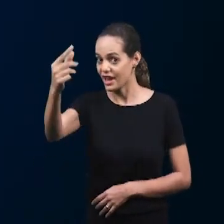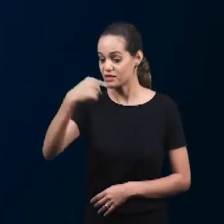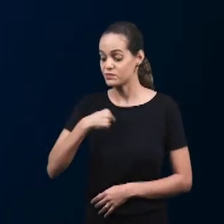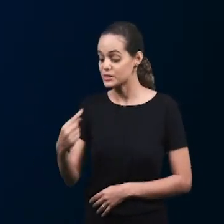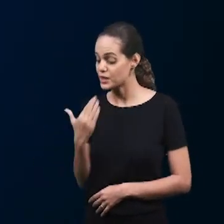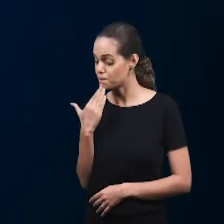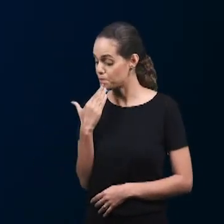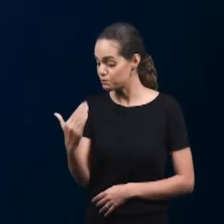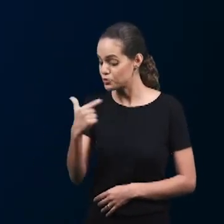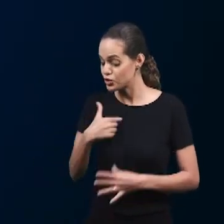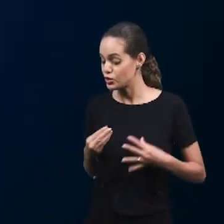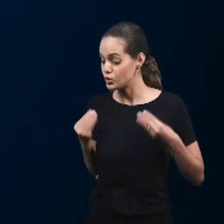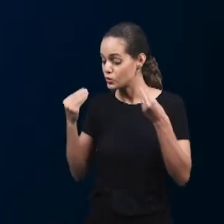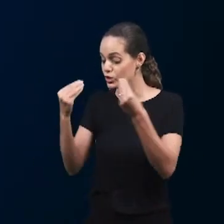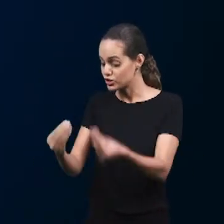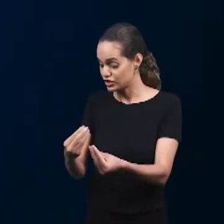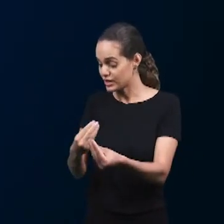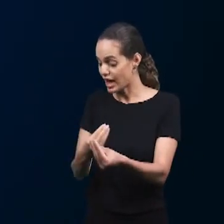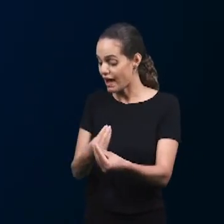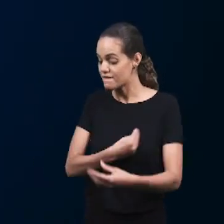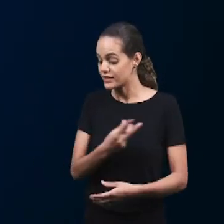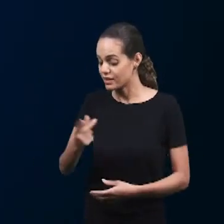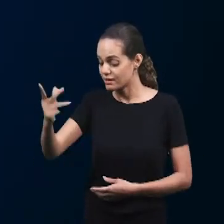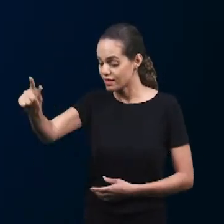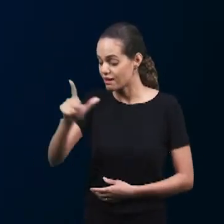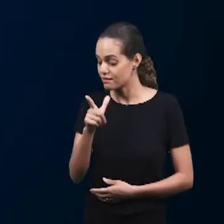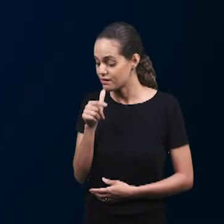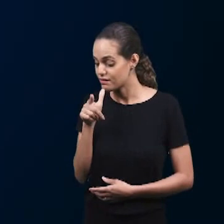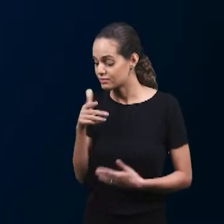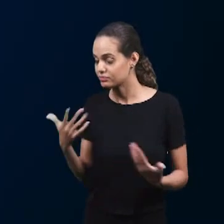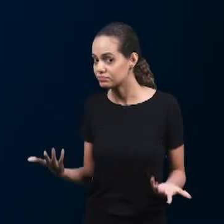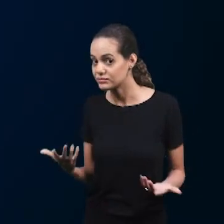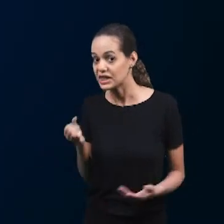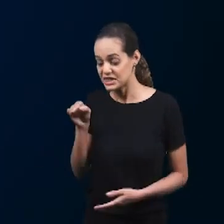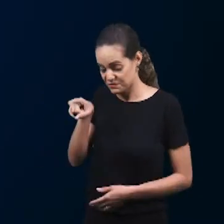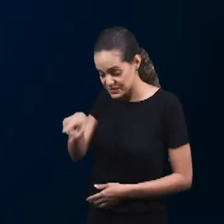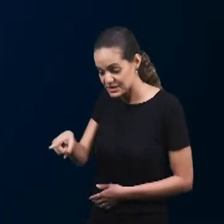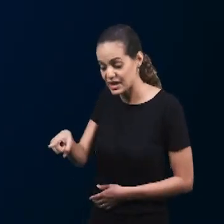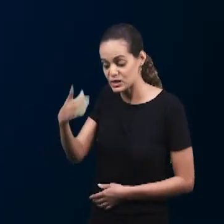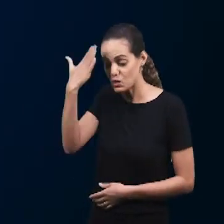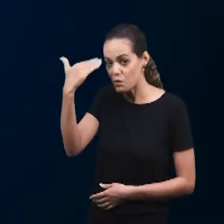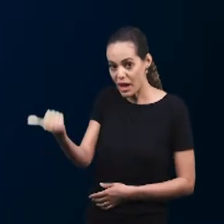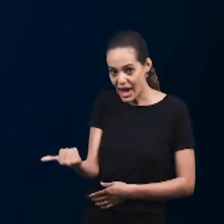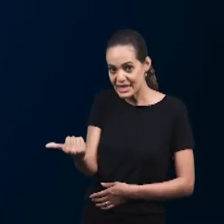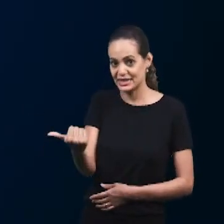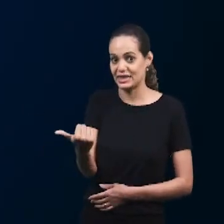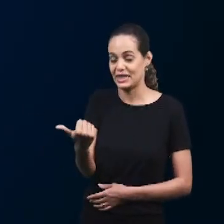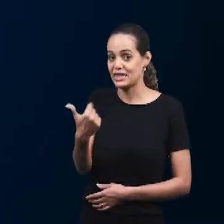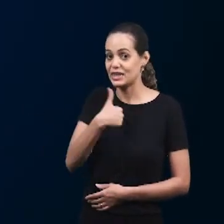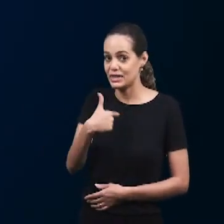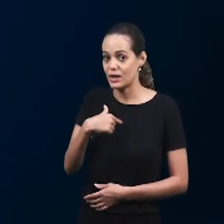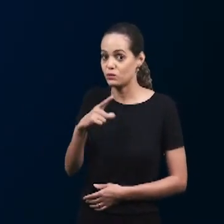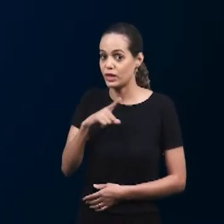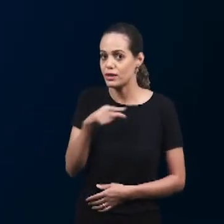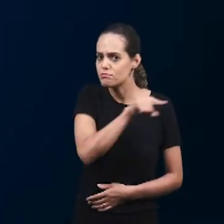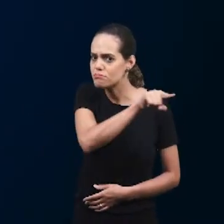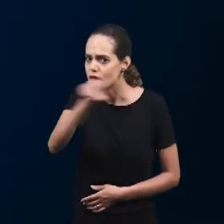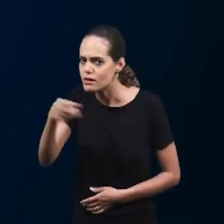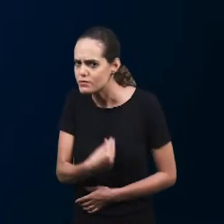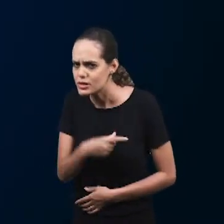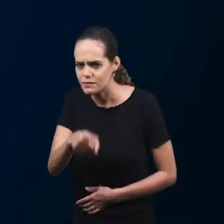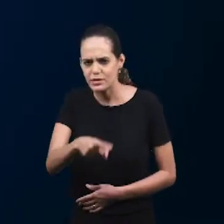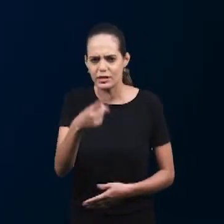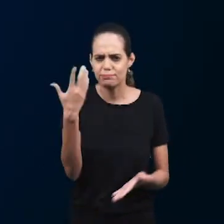beber, tu lhe pedirias e ele te daria água viva. É como se Jesus falasse: se vocês soubessem o que Deus tem para a vida de